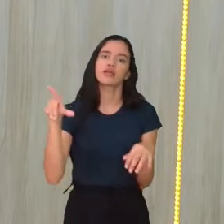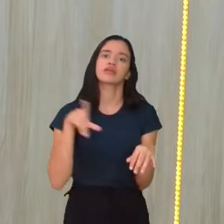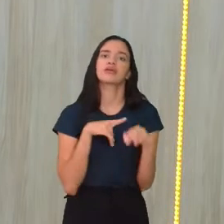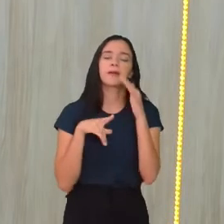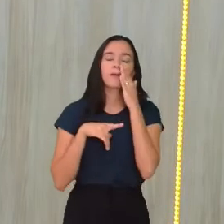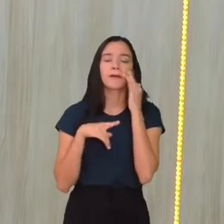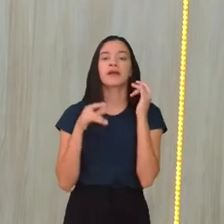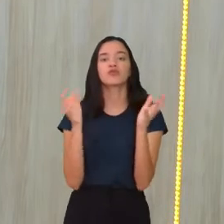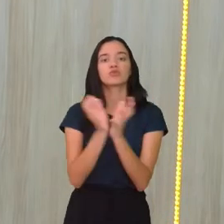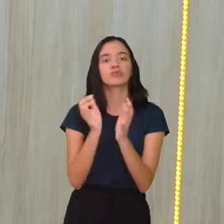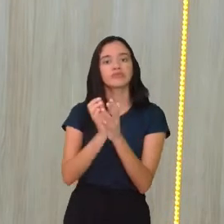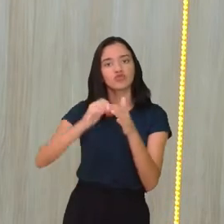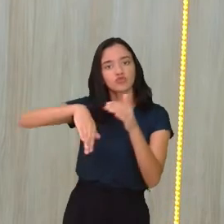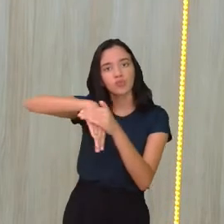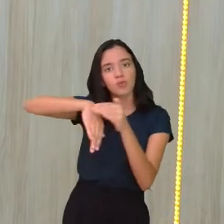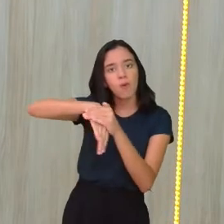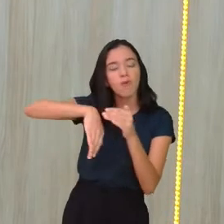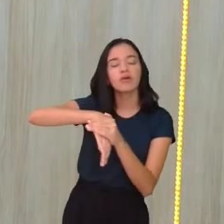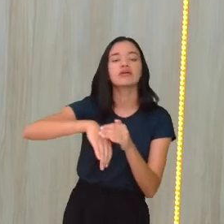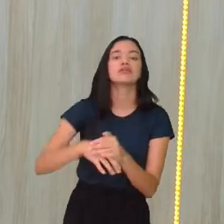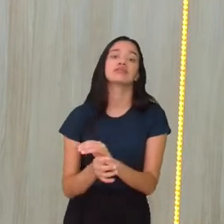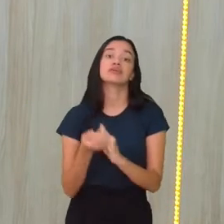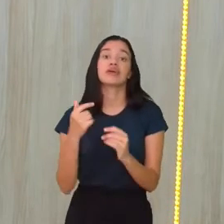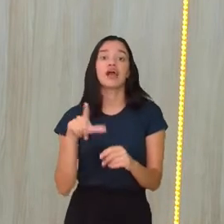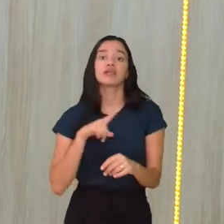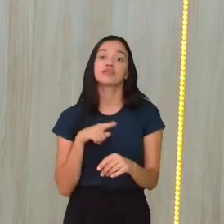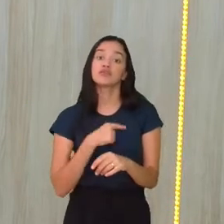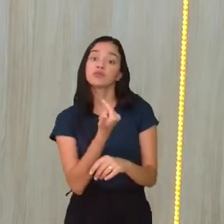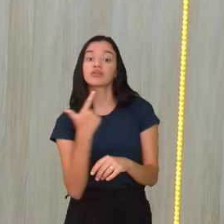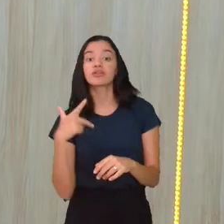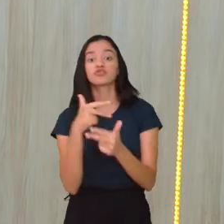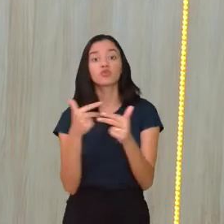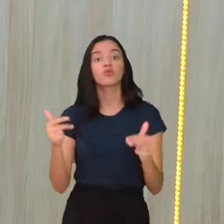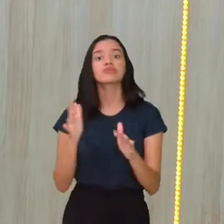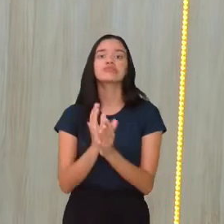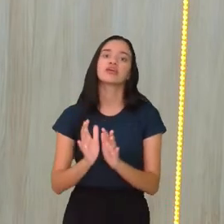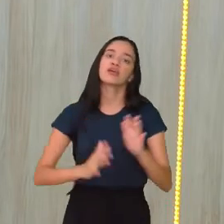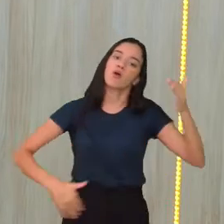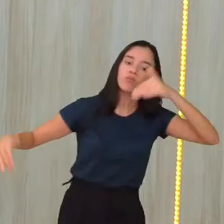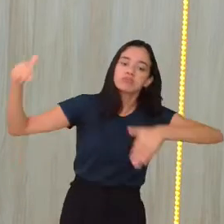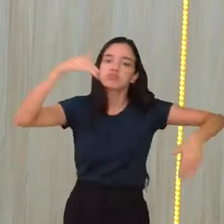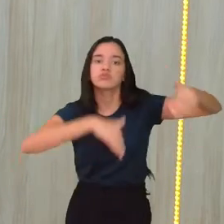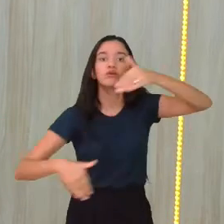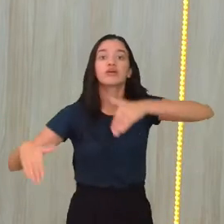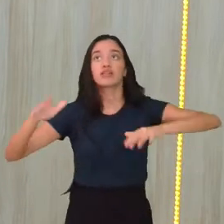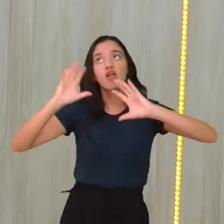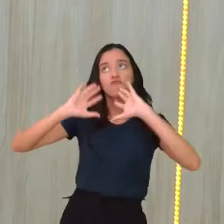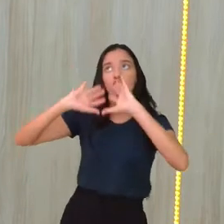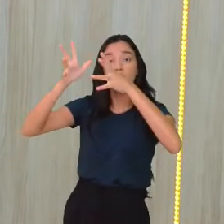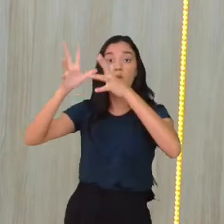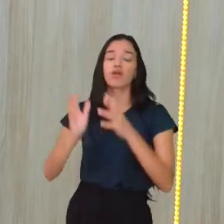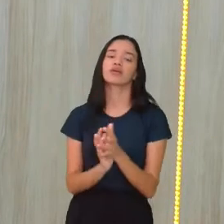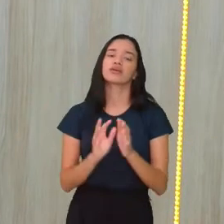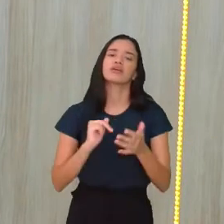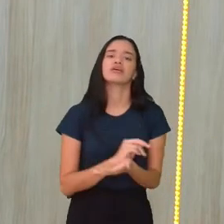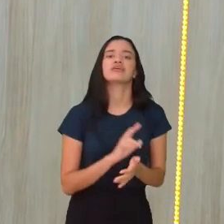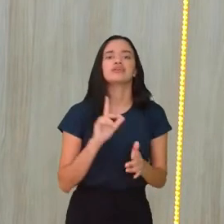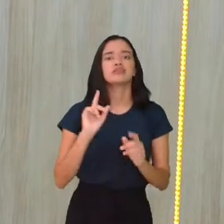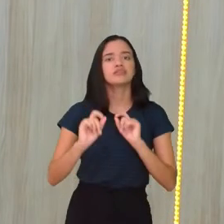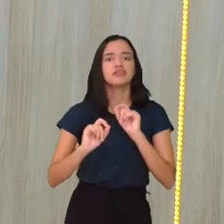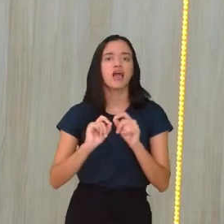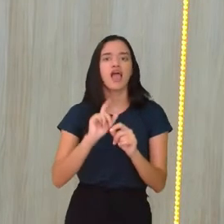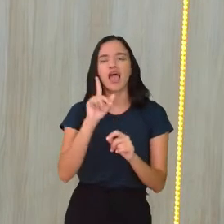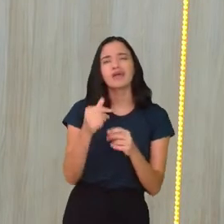um time de futebol, ele abrange outras coisas, né? Tem as equipes de natação, de vôlei, então existe ali um